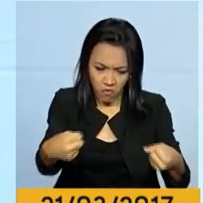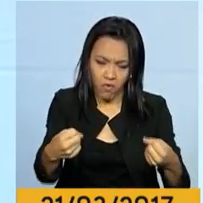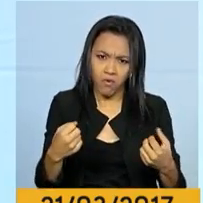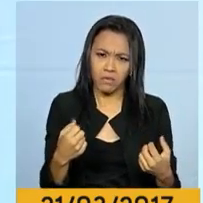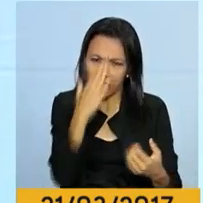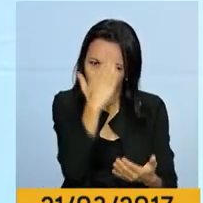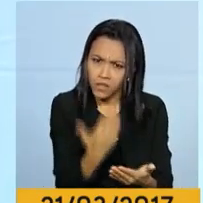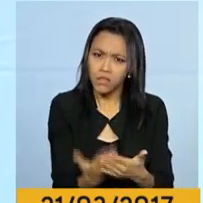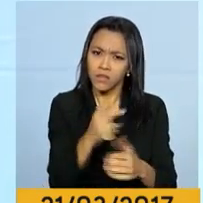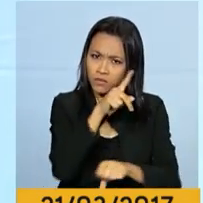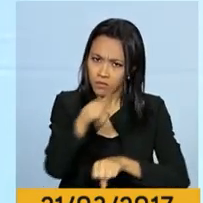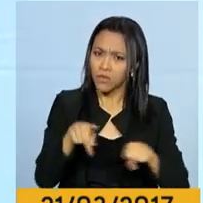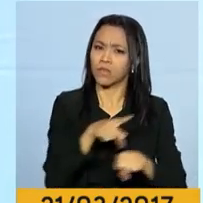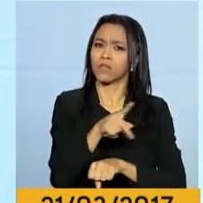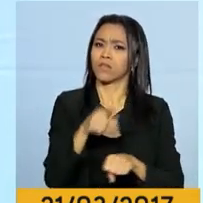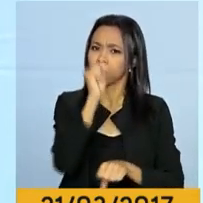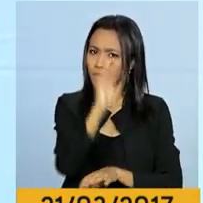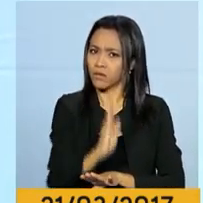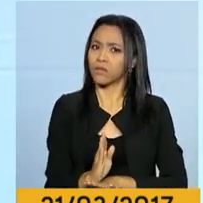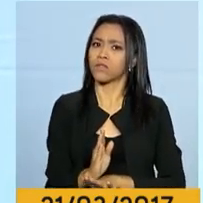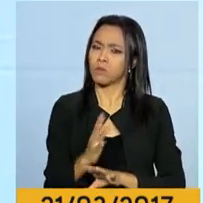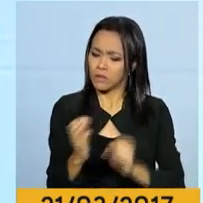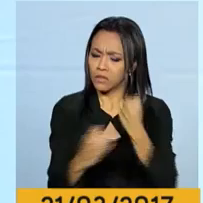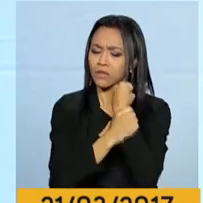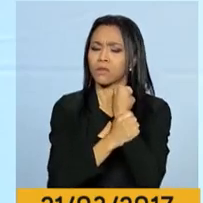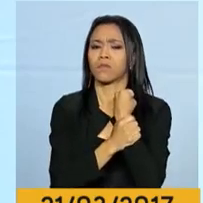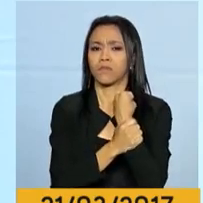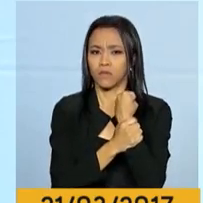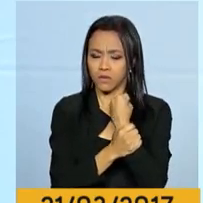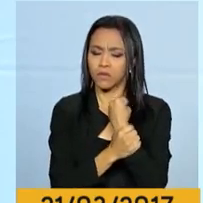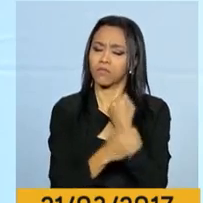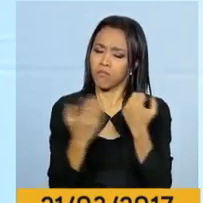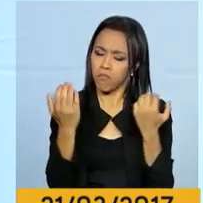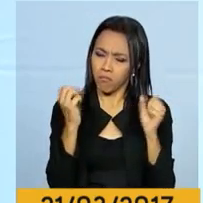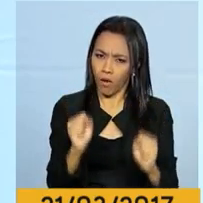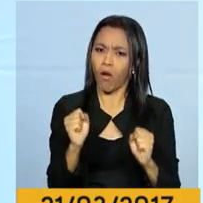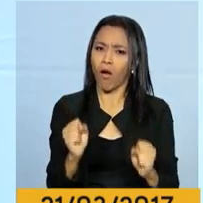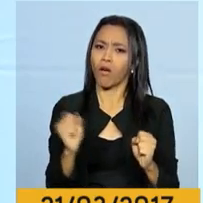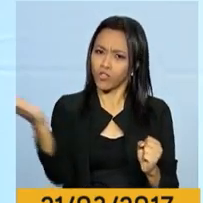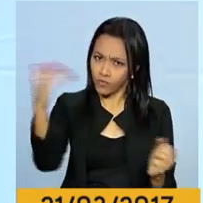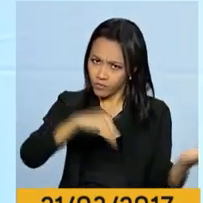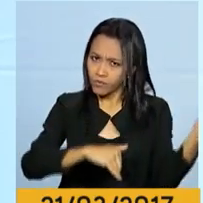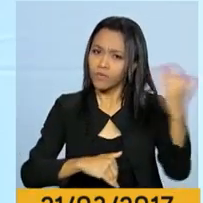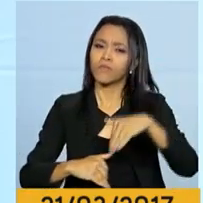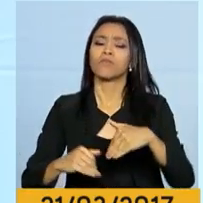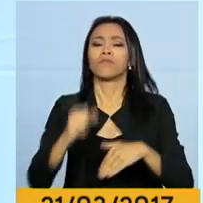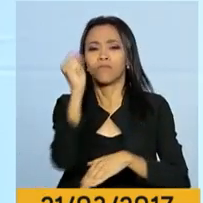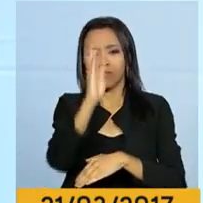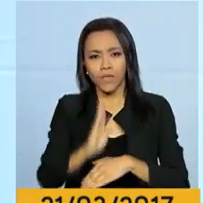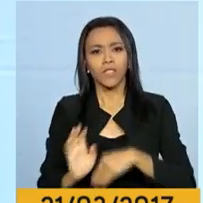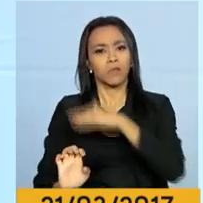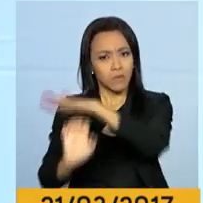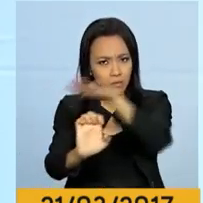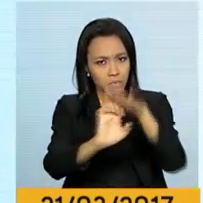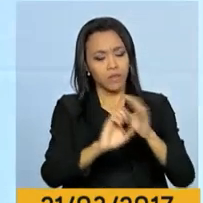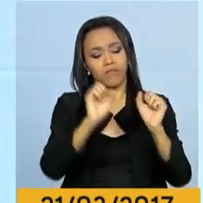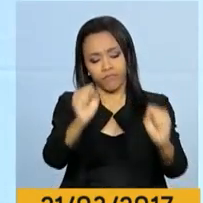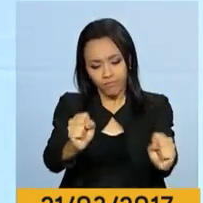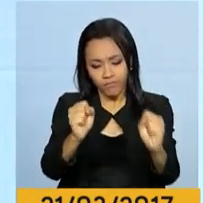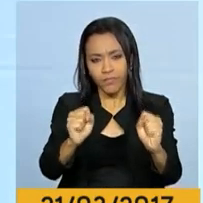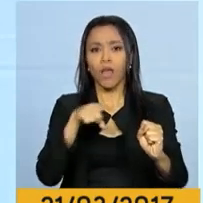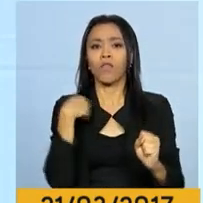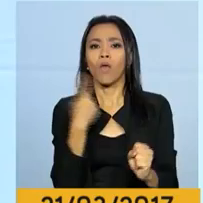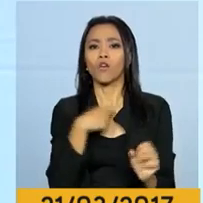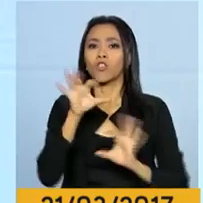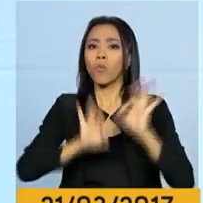muito entusiasmo, com muita segurança no nosso país. Nós estamos tomando também, nesse sentido,